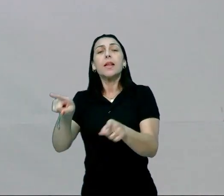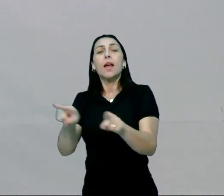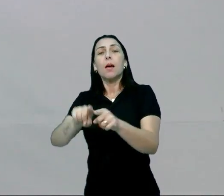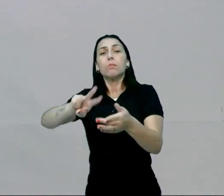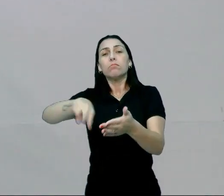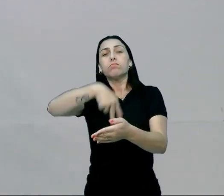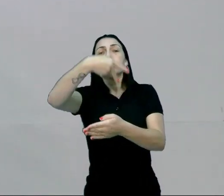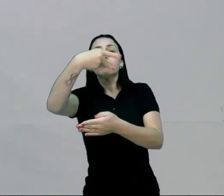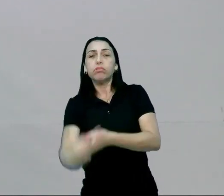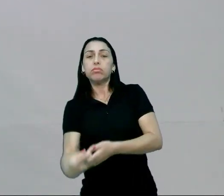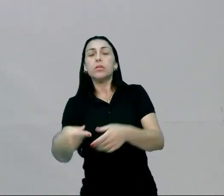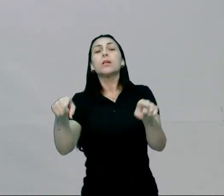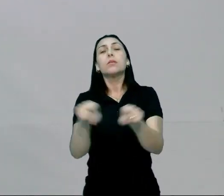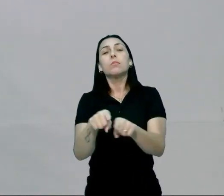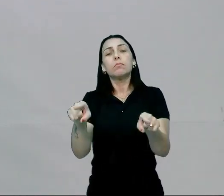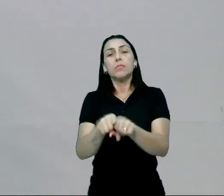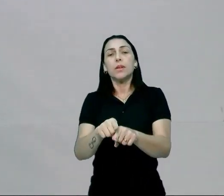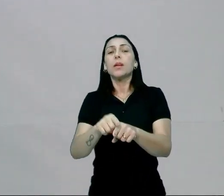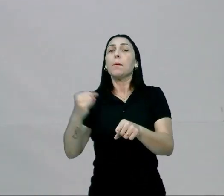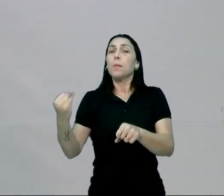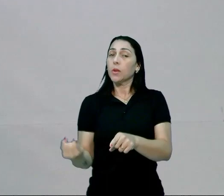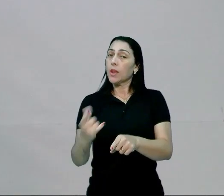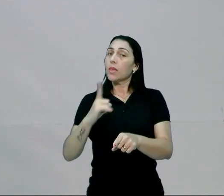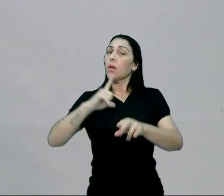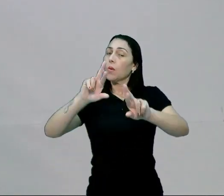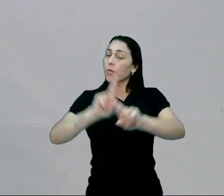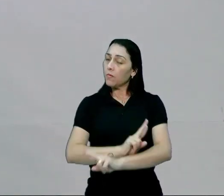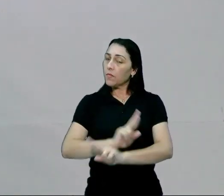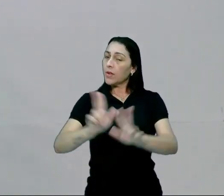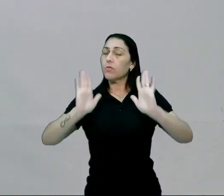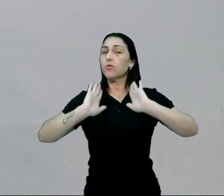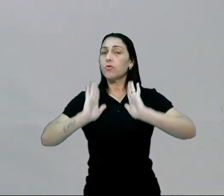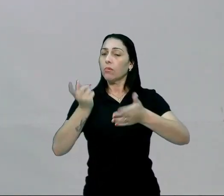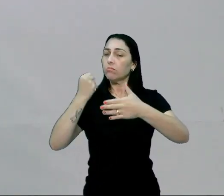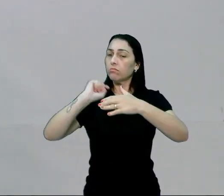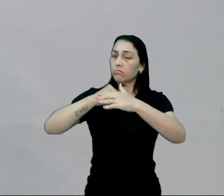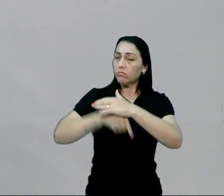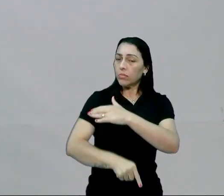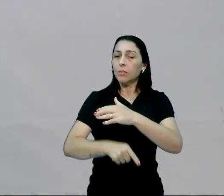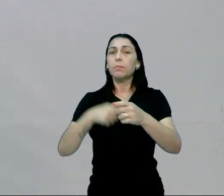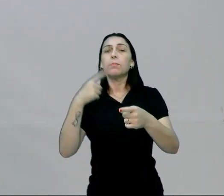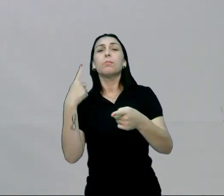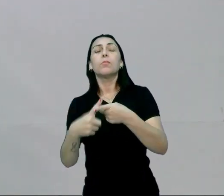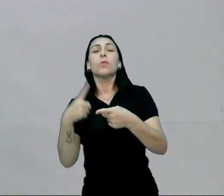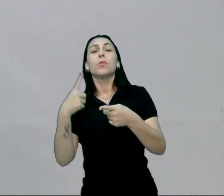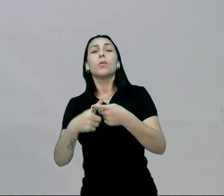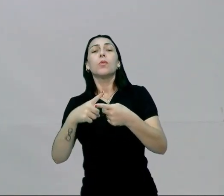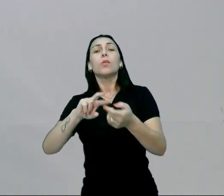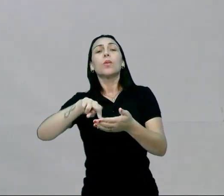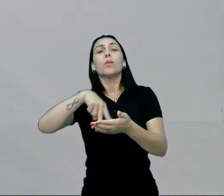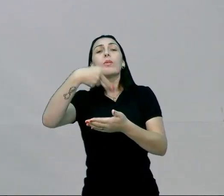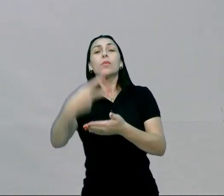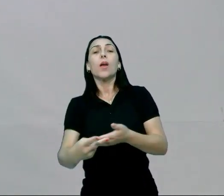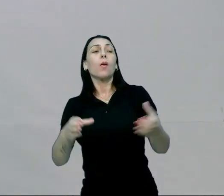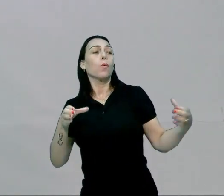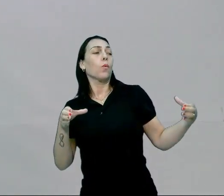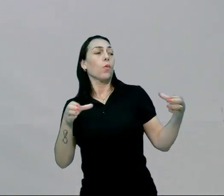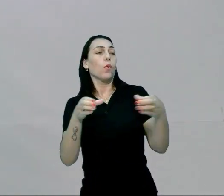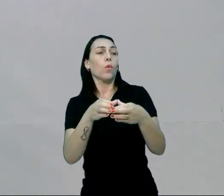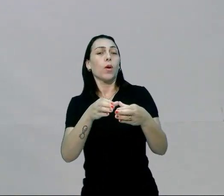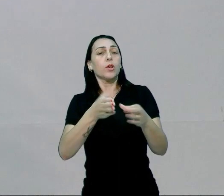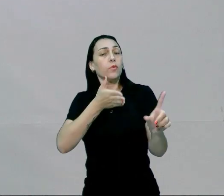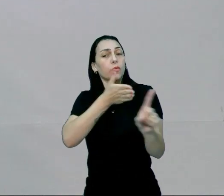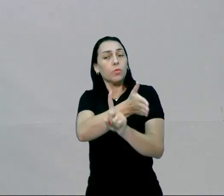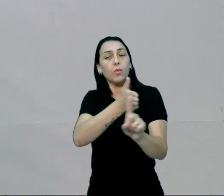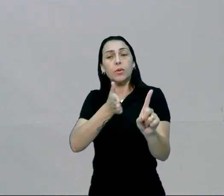atletismo. Vale destacar que o atletismo tem um diferencial que já já a gente vai aprofundar ele, porque o atletismo ele é um coletivo de